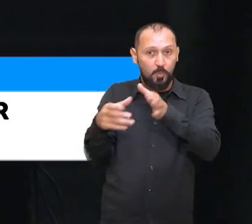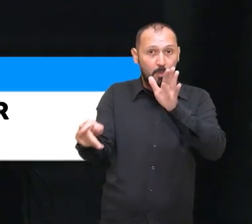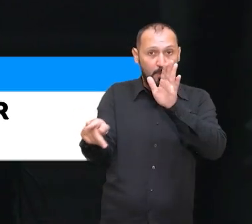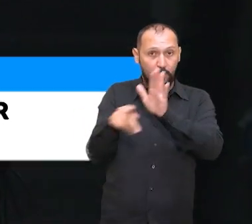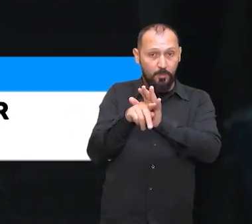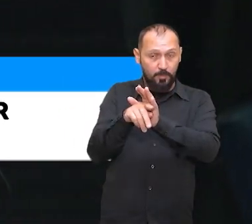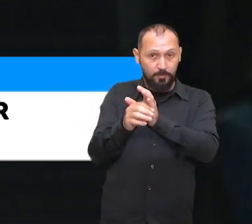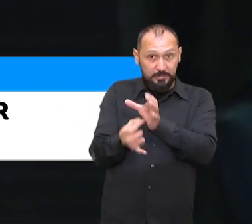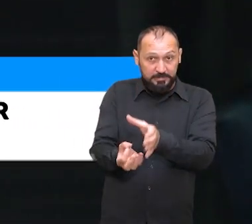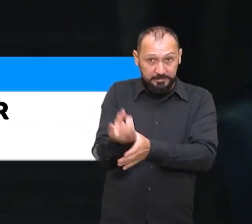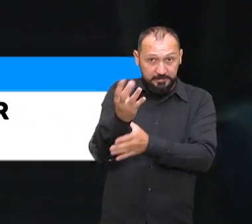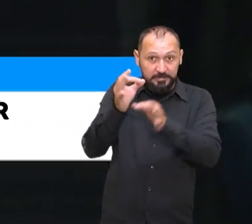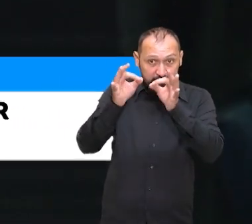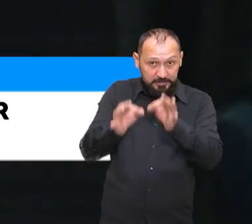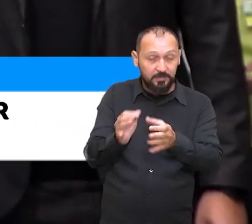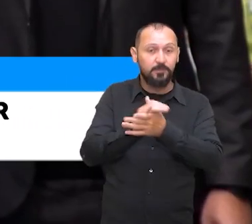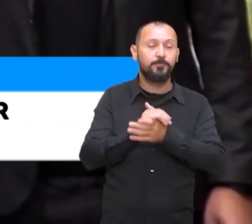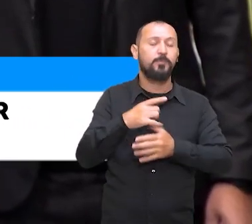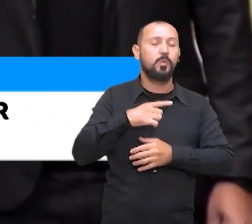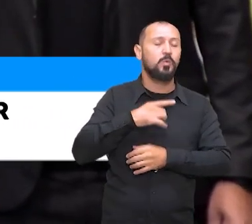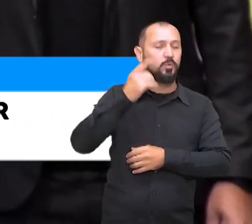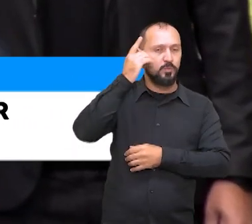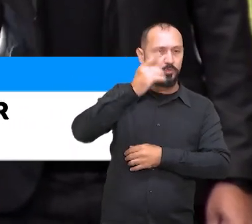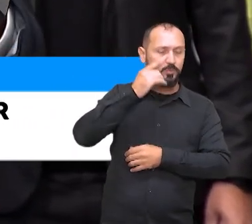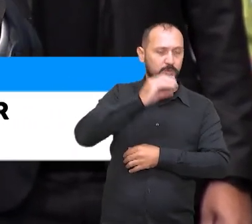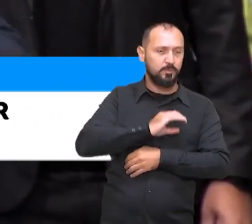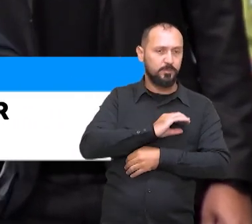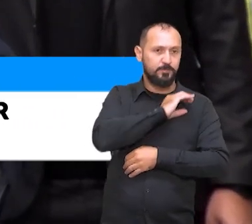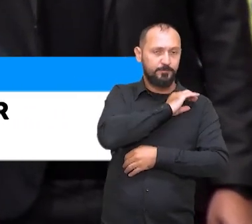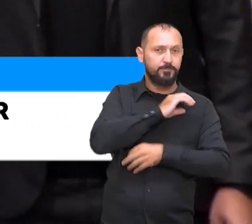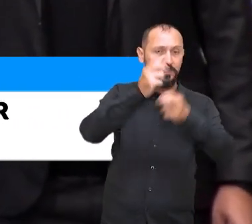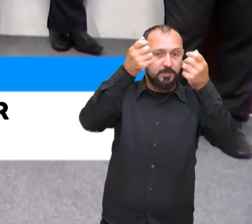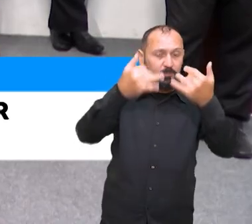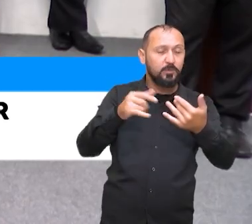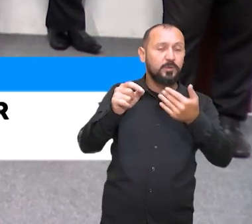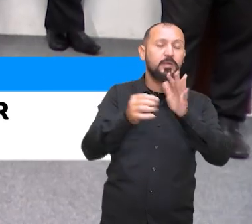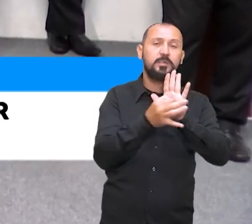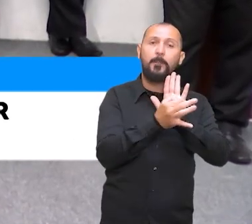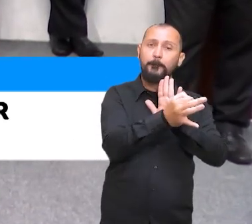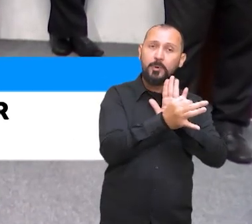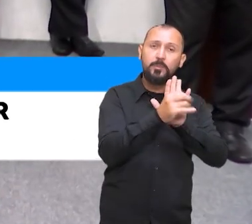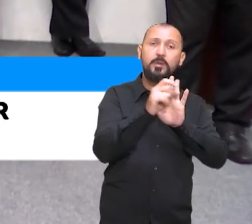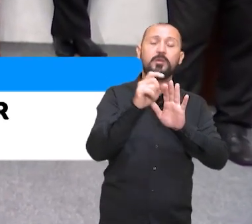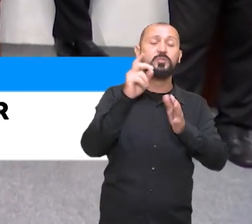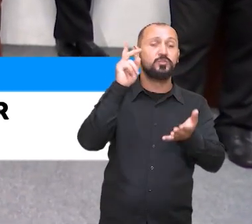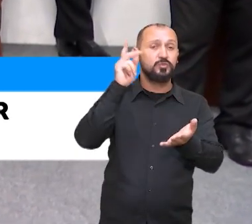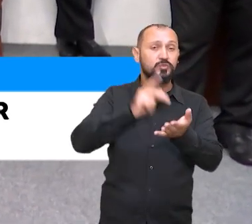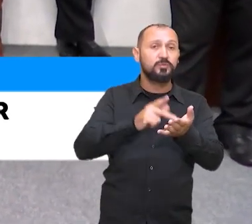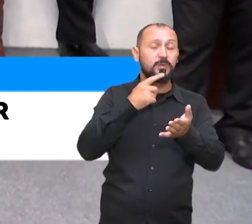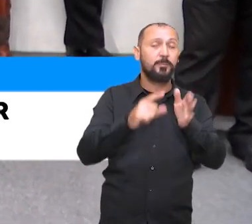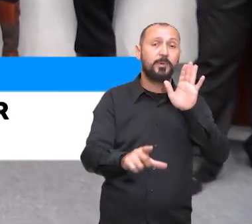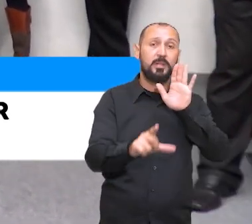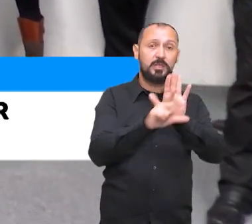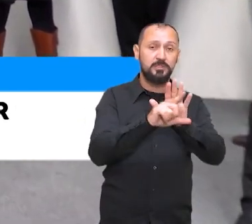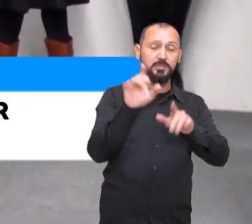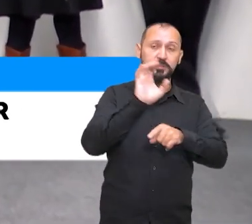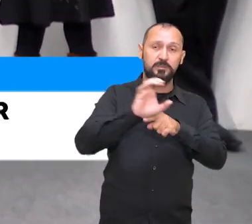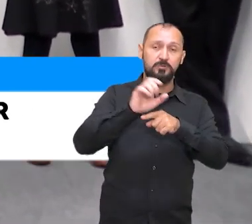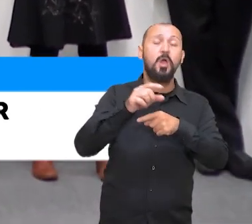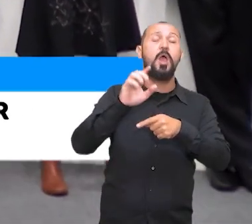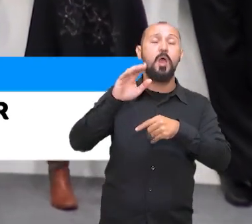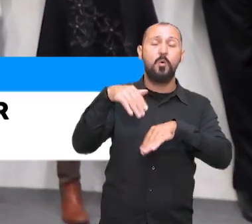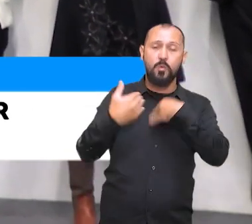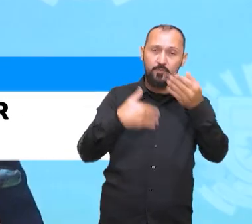desporto legalmente constituídas. O deputado Capitão Contar, do PRTB, falou que a proposta é um avanço para a